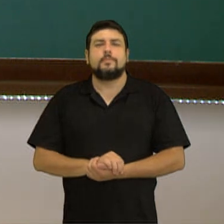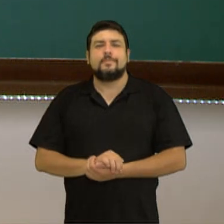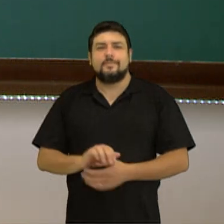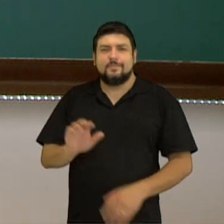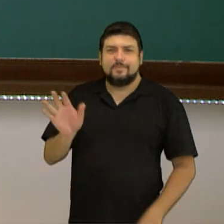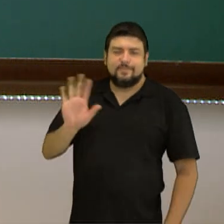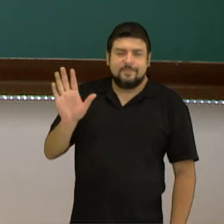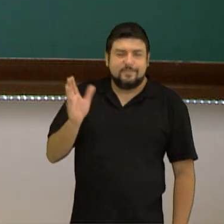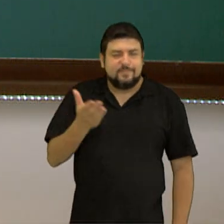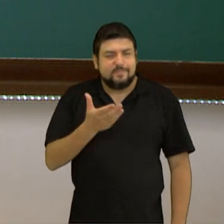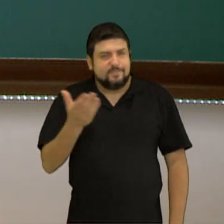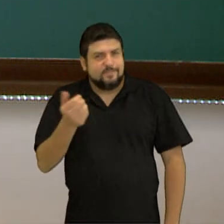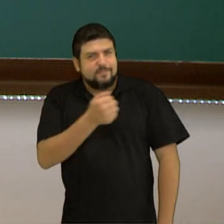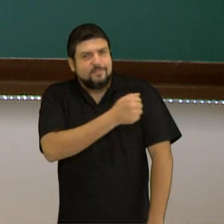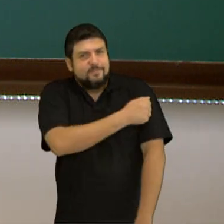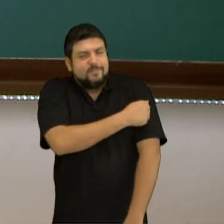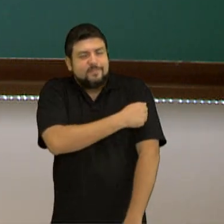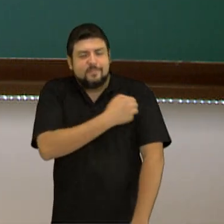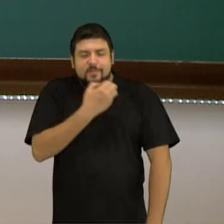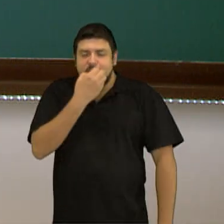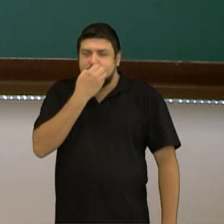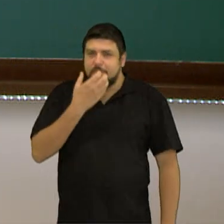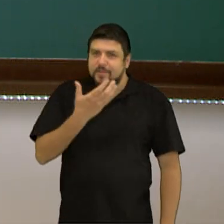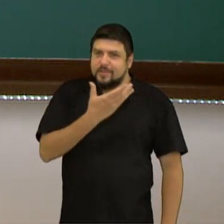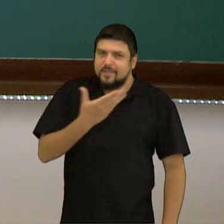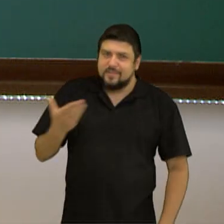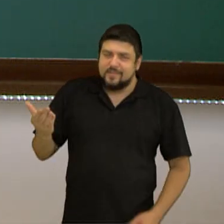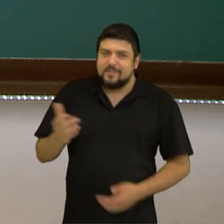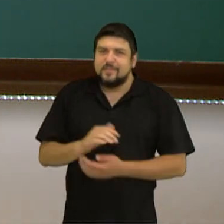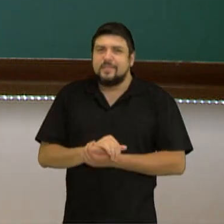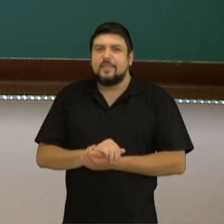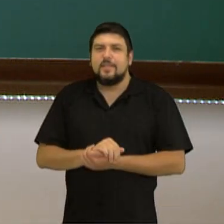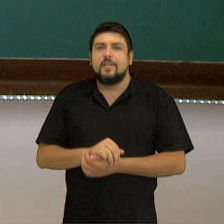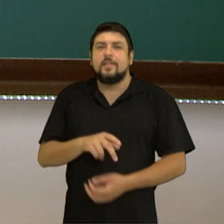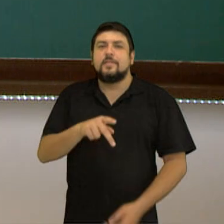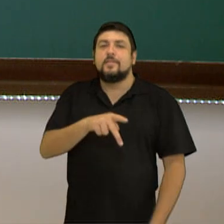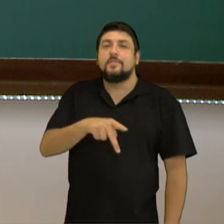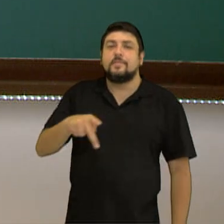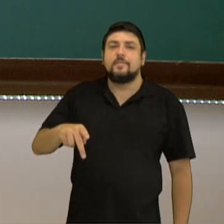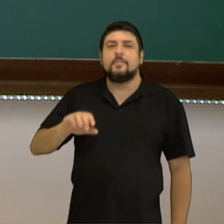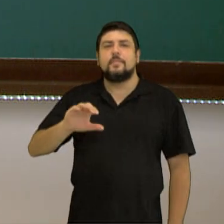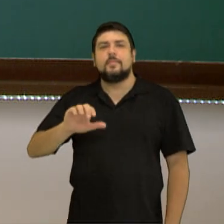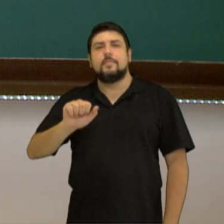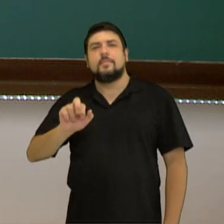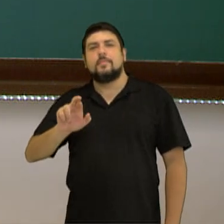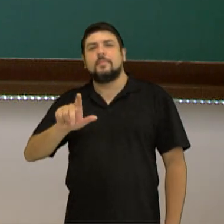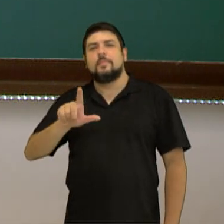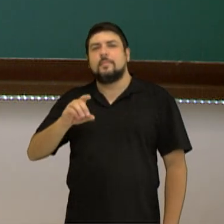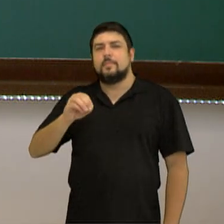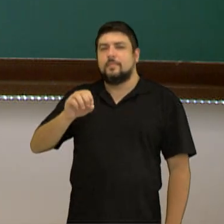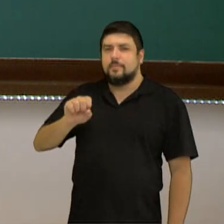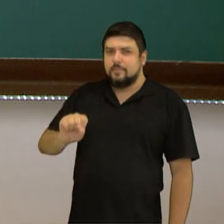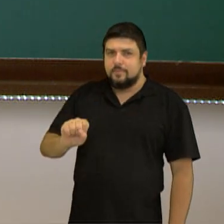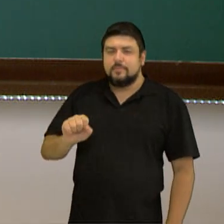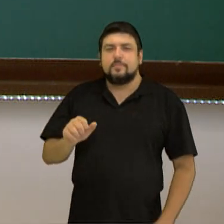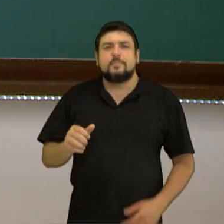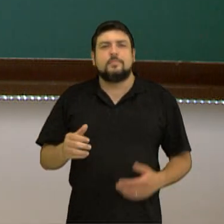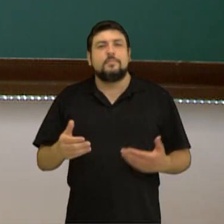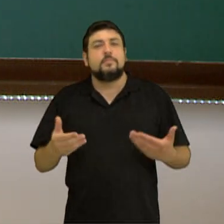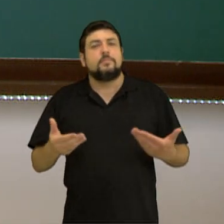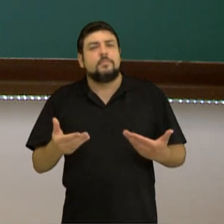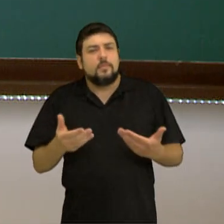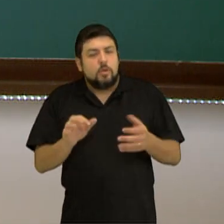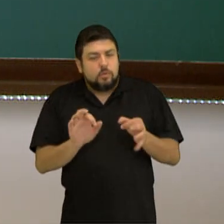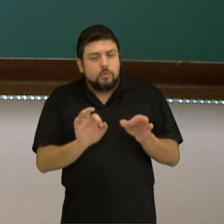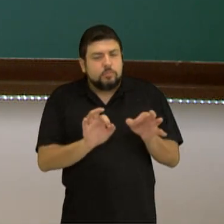Hi students, how are you? Tudo bem com vocês? I am Teacher Carlos, é o professor Carlos falando e vamos nos preparar